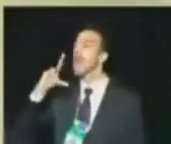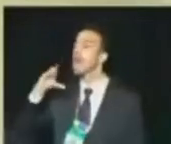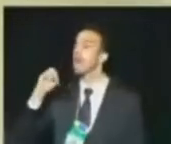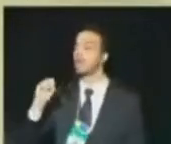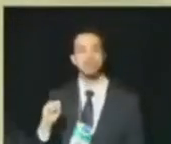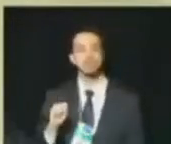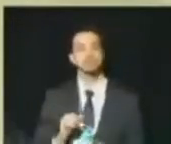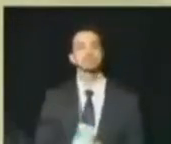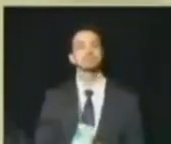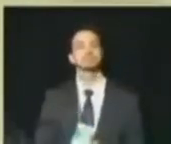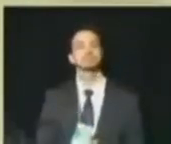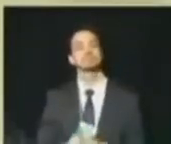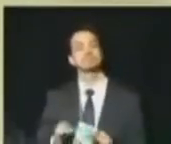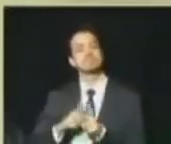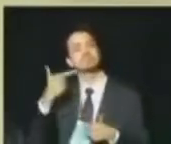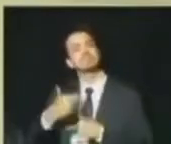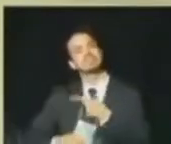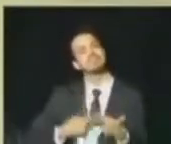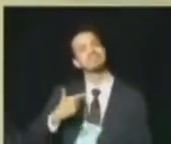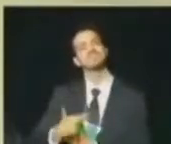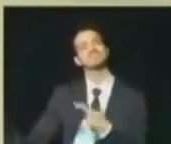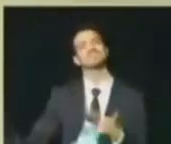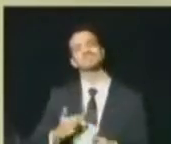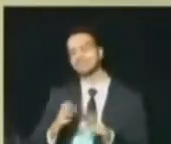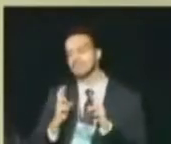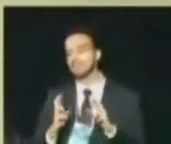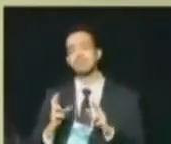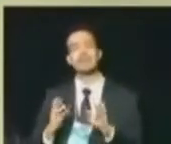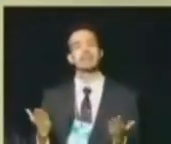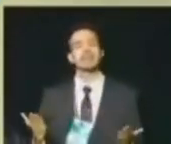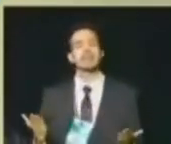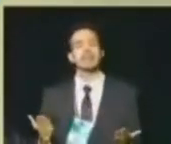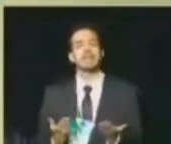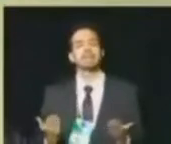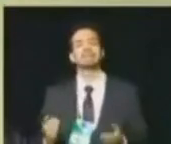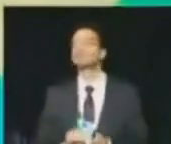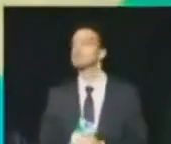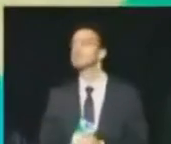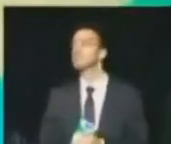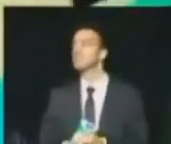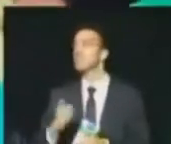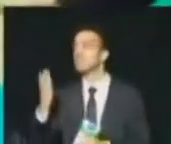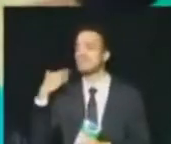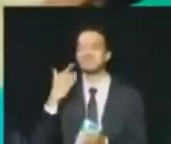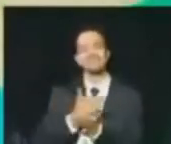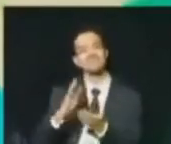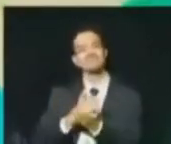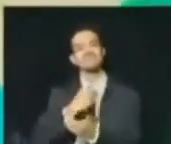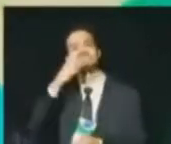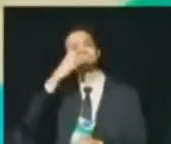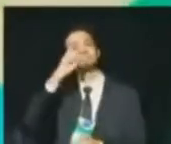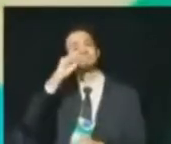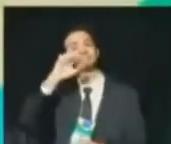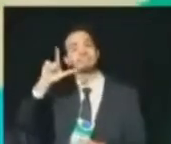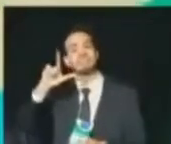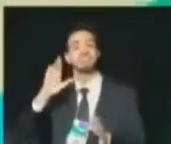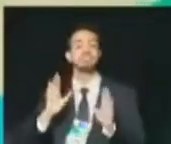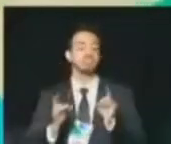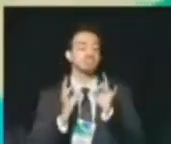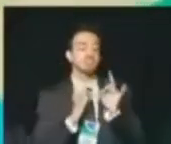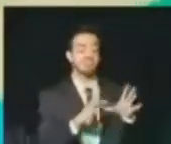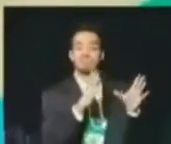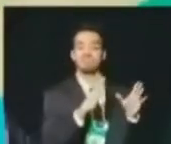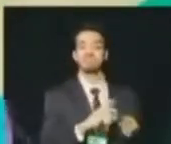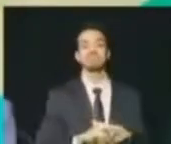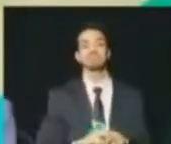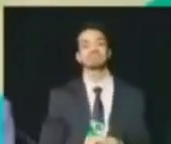trabalhar, esperar o seu momento, como alguns parlamentares, que a gente vê aqui no meu PSL, já saíram, sou prefeito de tal cidade,